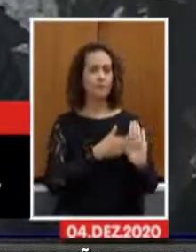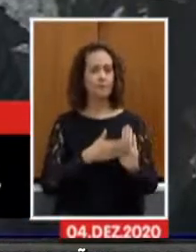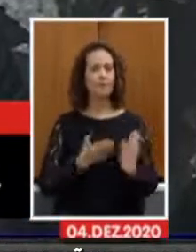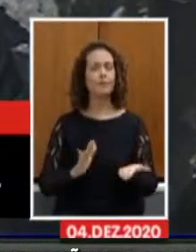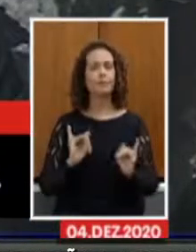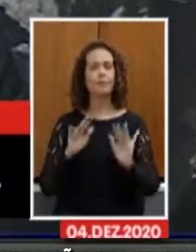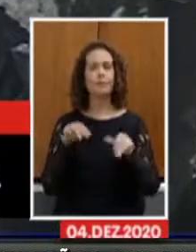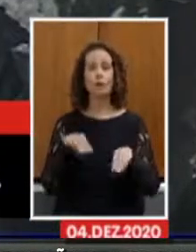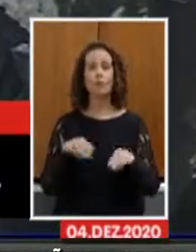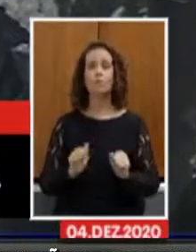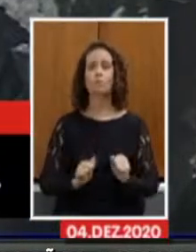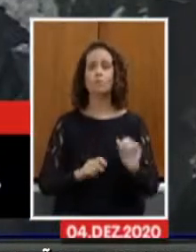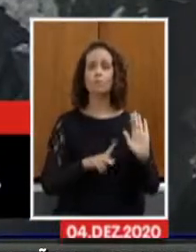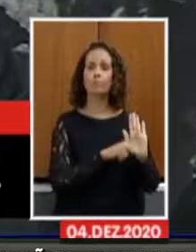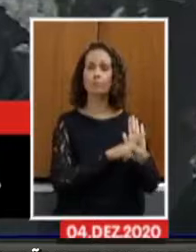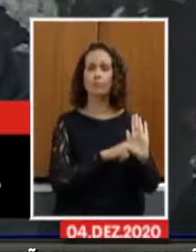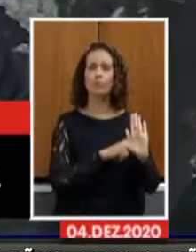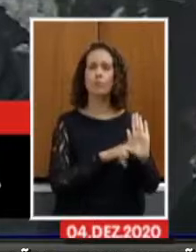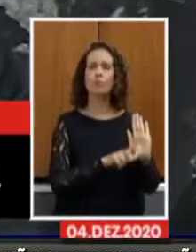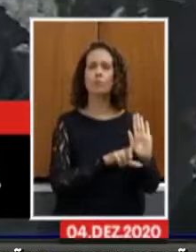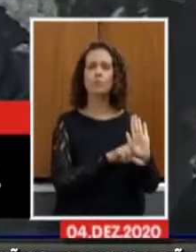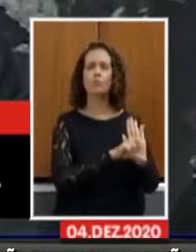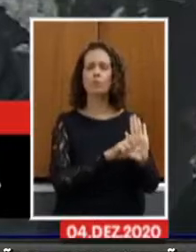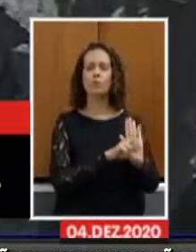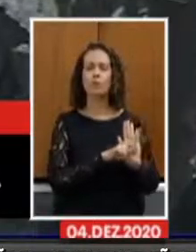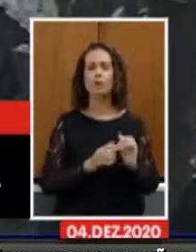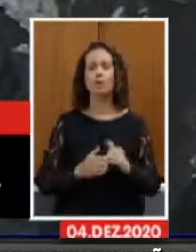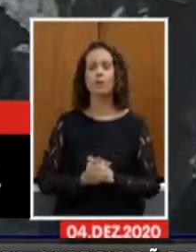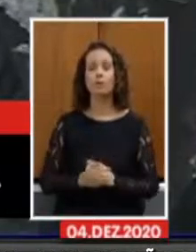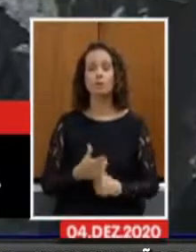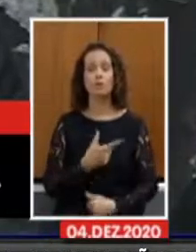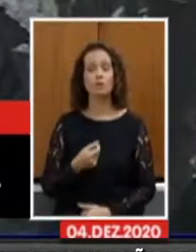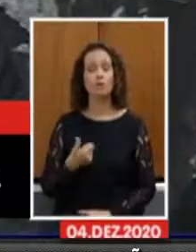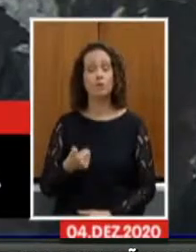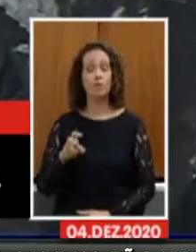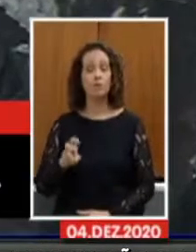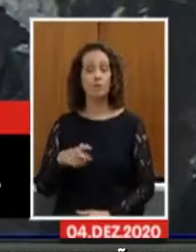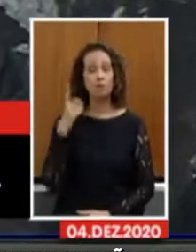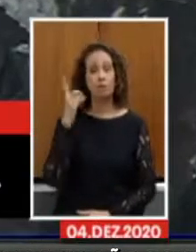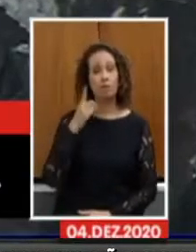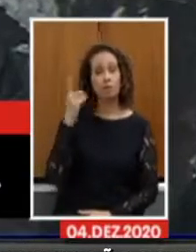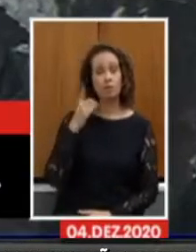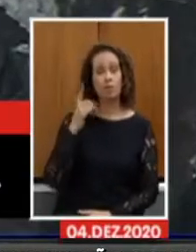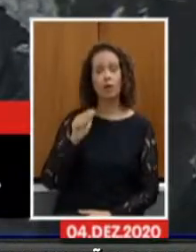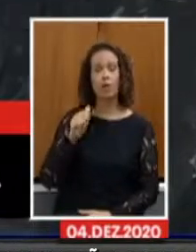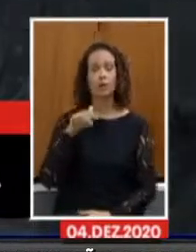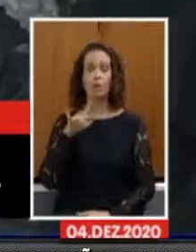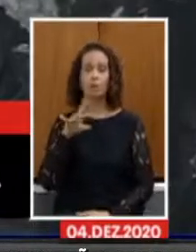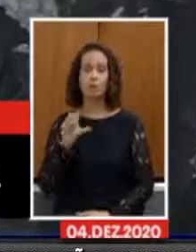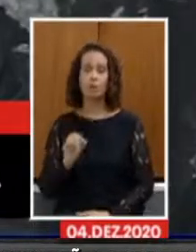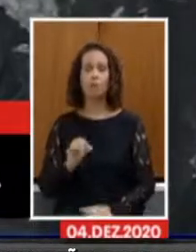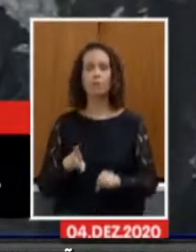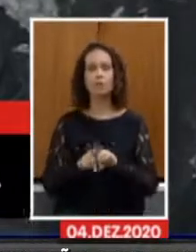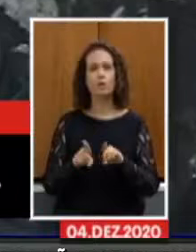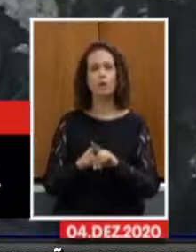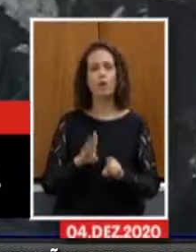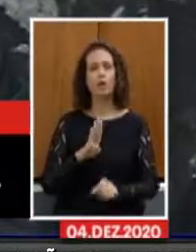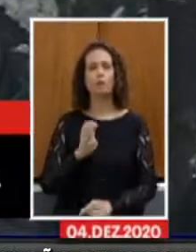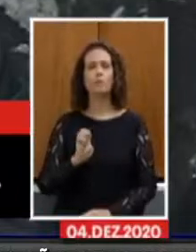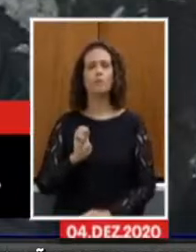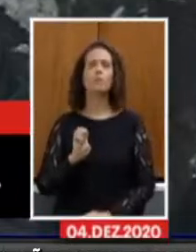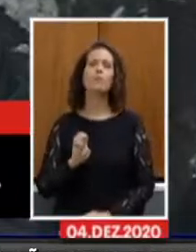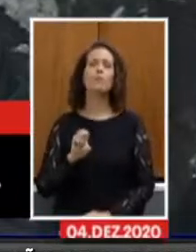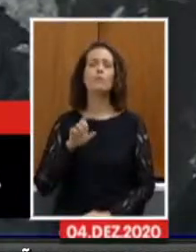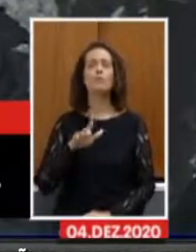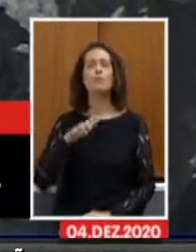redação final do projeto de lei de número 1658 de 2015, dos deputados Antônio Carlos Arantes e Duarte Bechir, que dispõe sobre a alteração dos limites